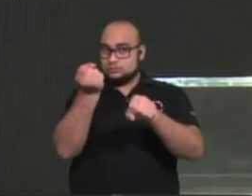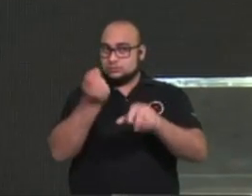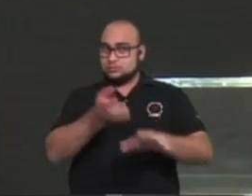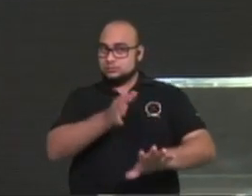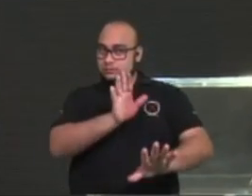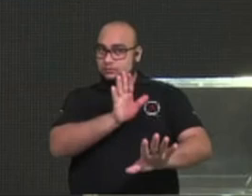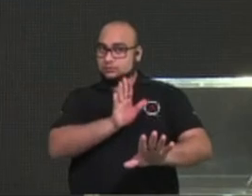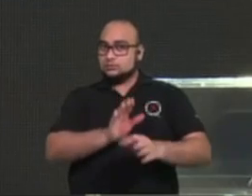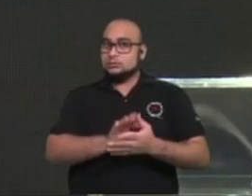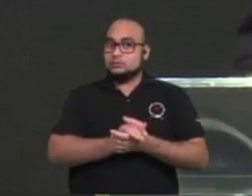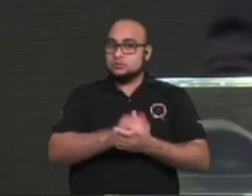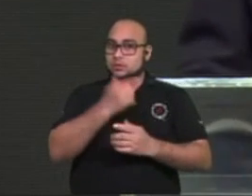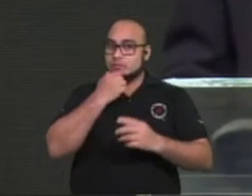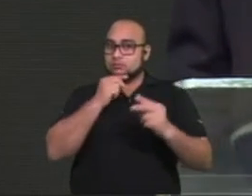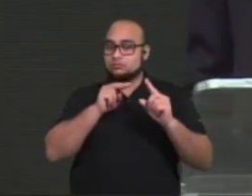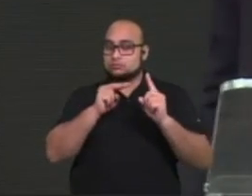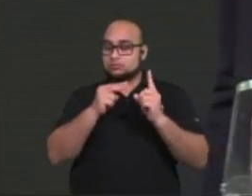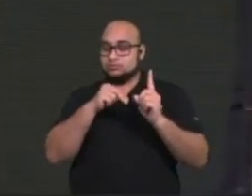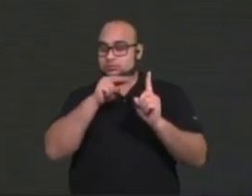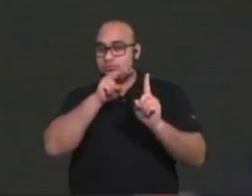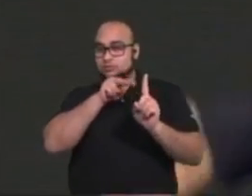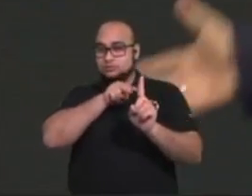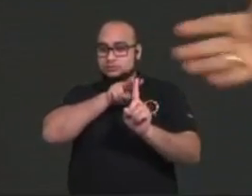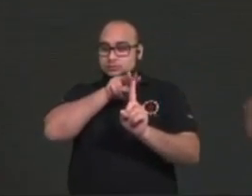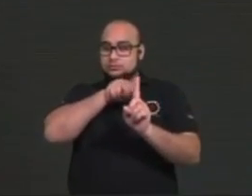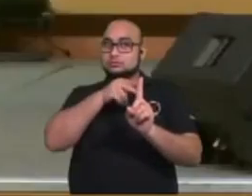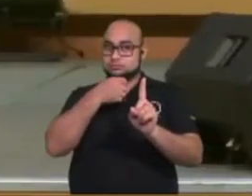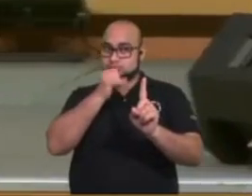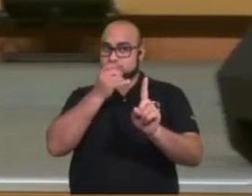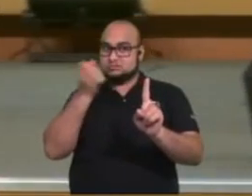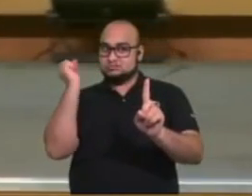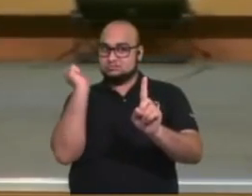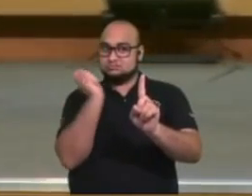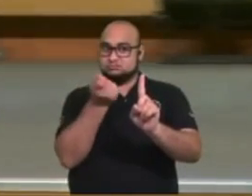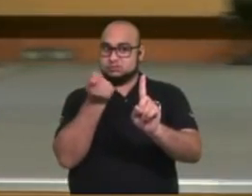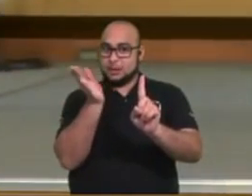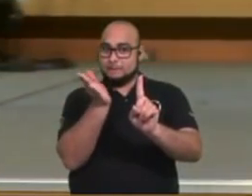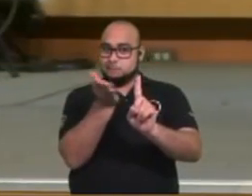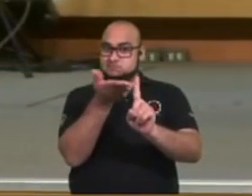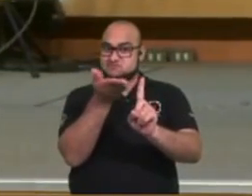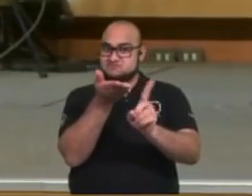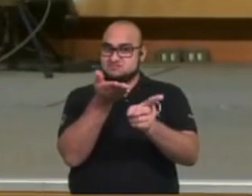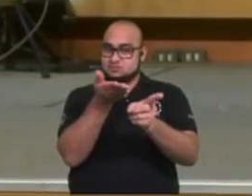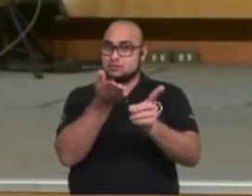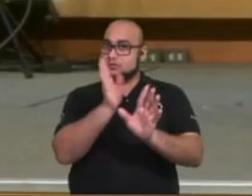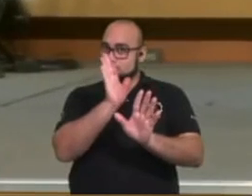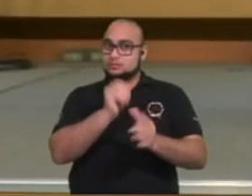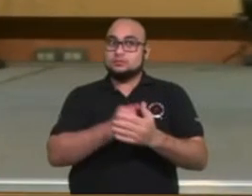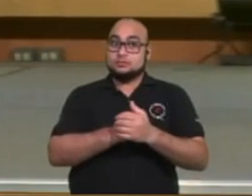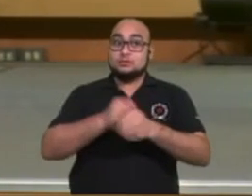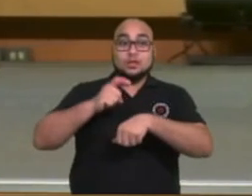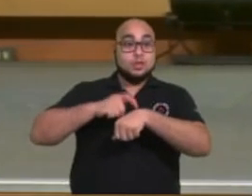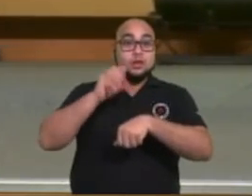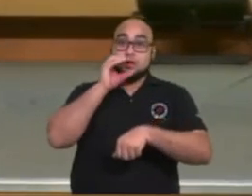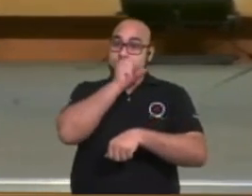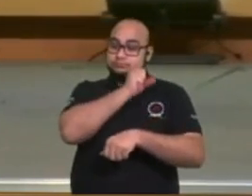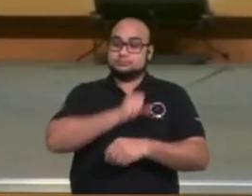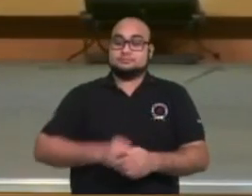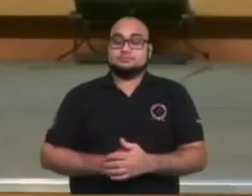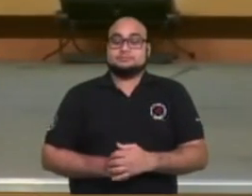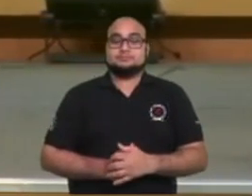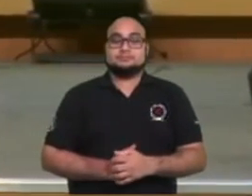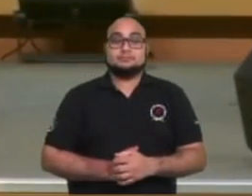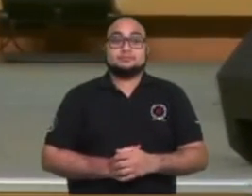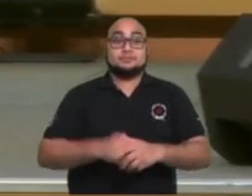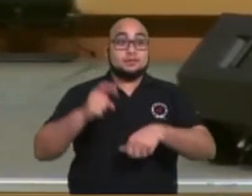daqueles que andam em volta a paz é o tempo Rua cara o